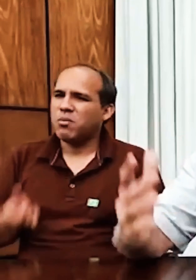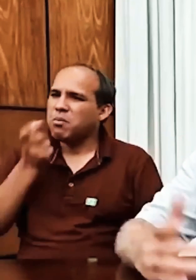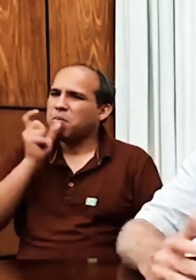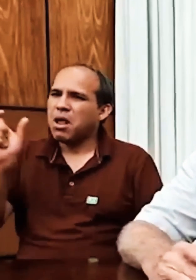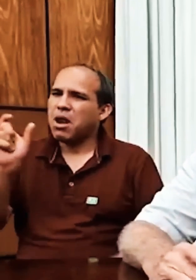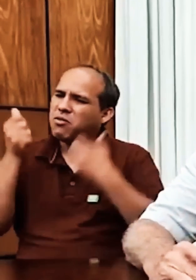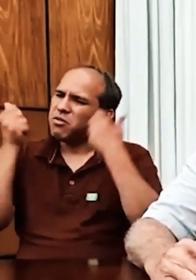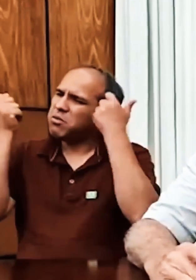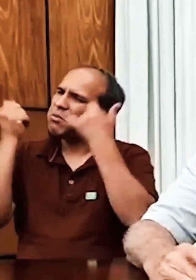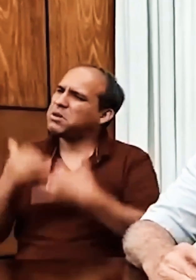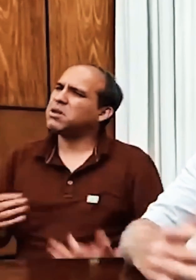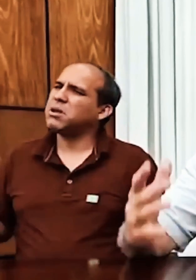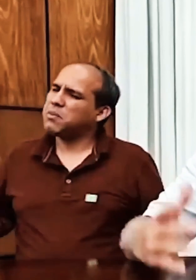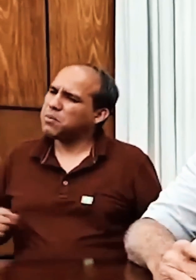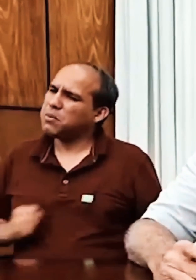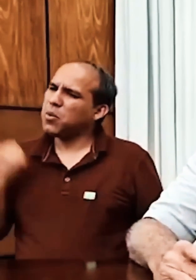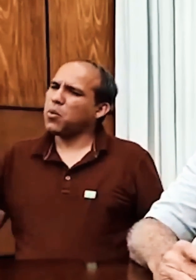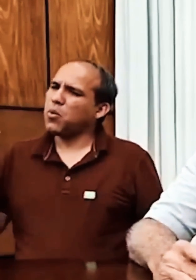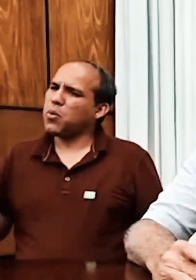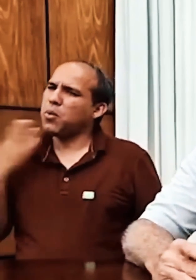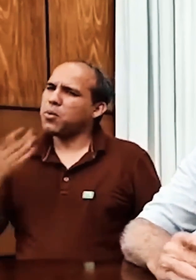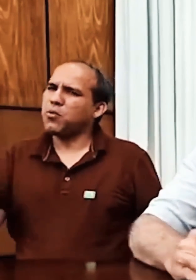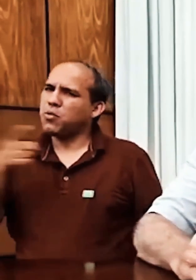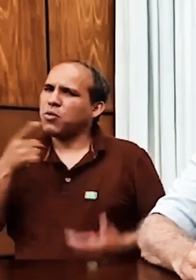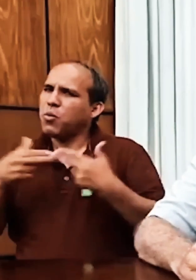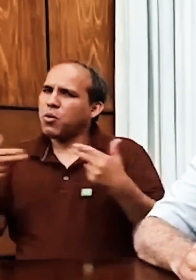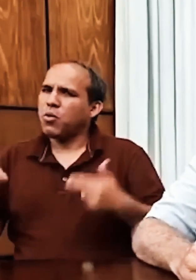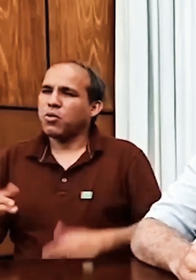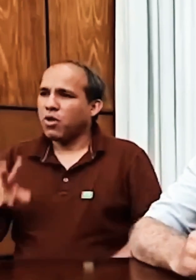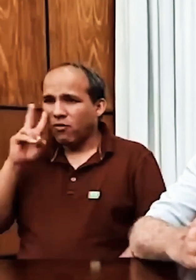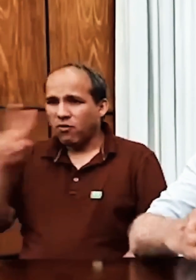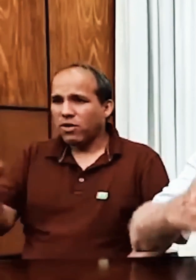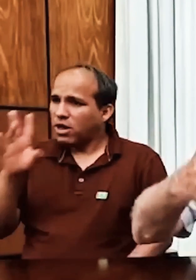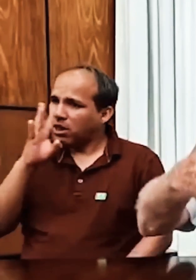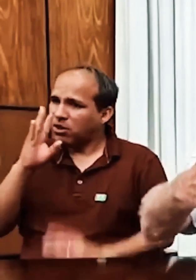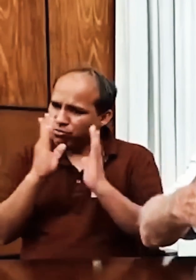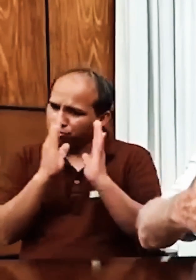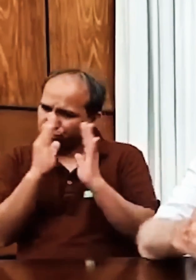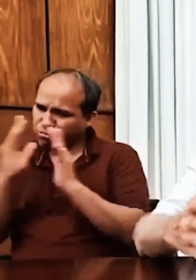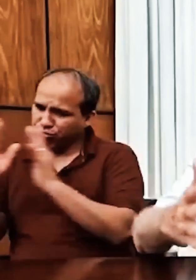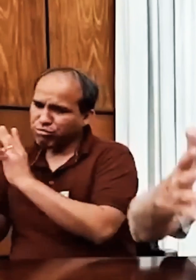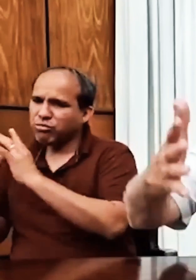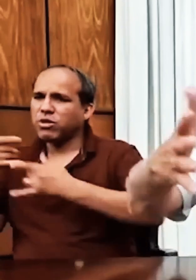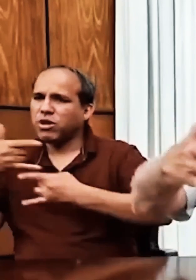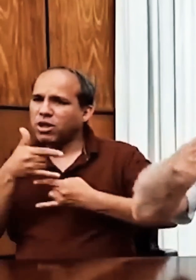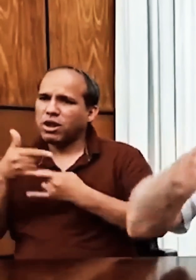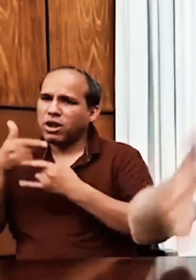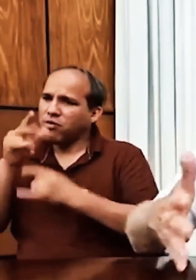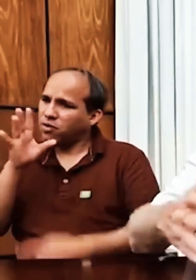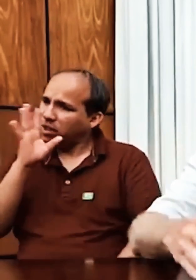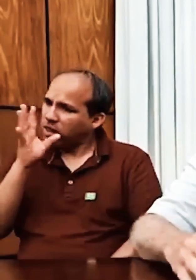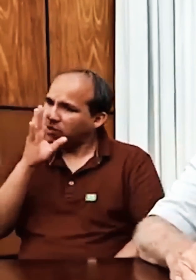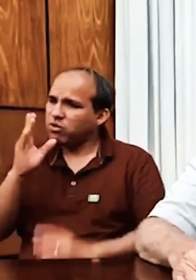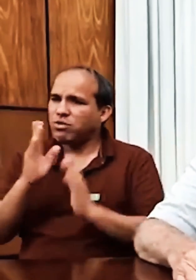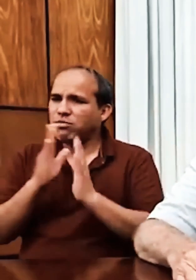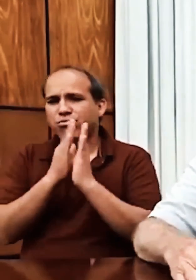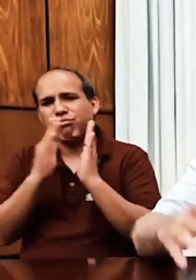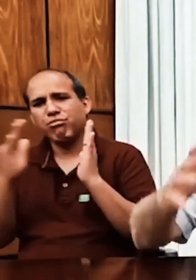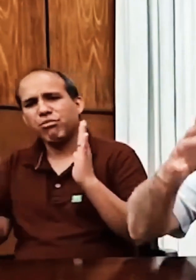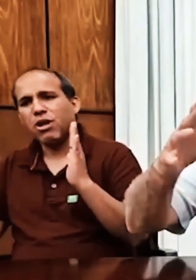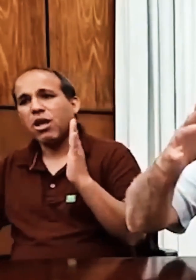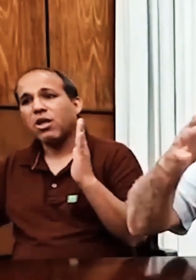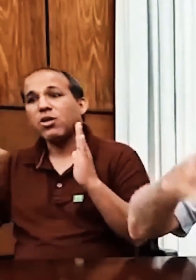Só peço a vocês uma coisa. Vocês me conhecem. Vejam a live. Vejam a matéria inteira que